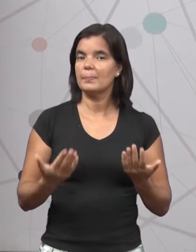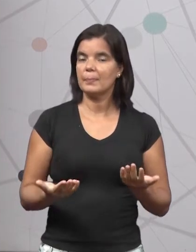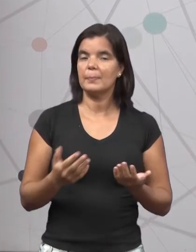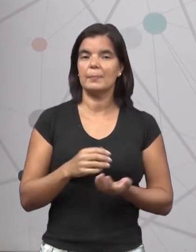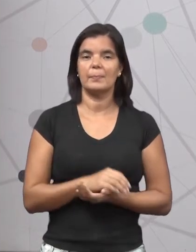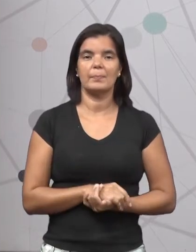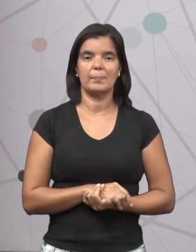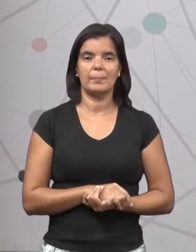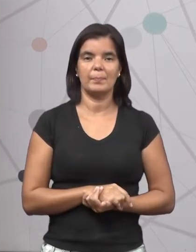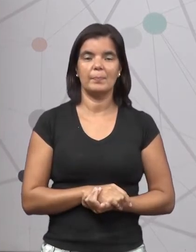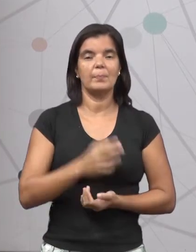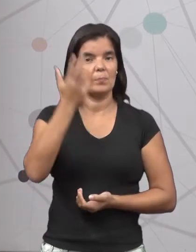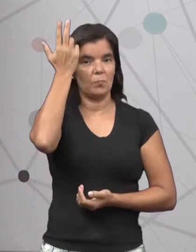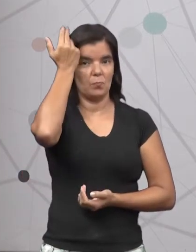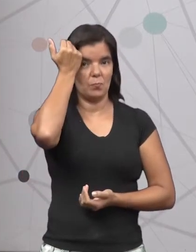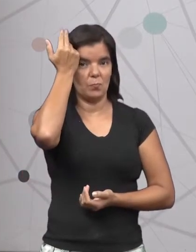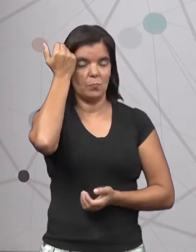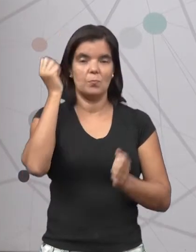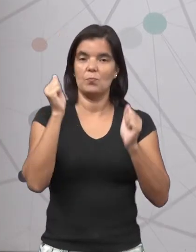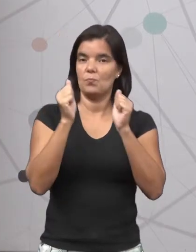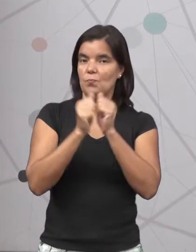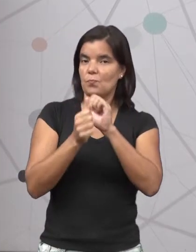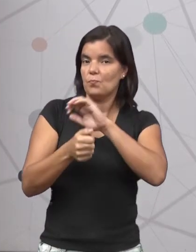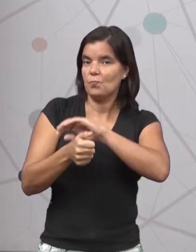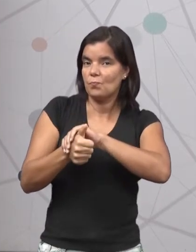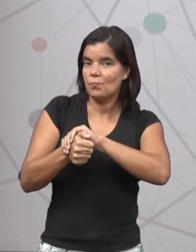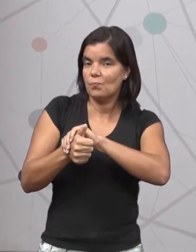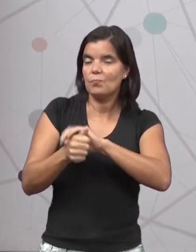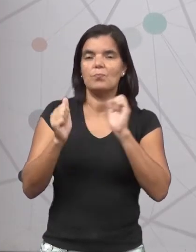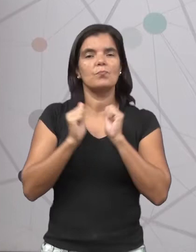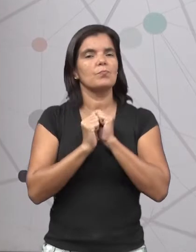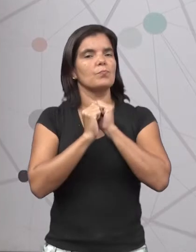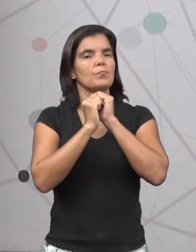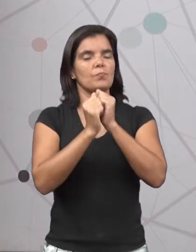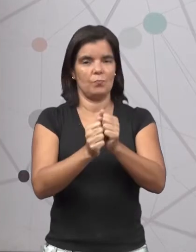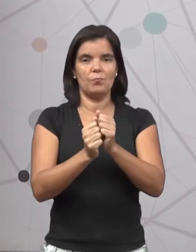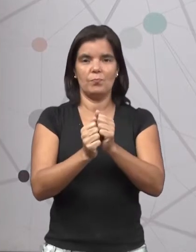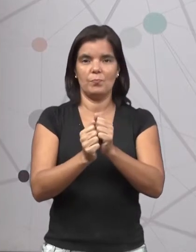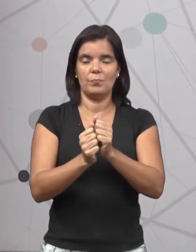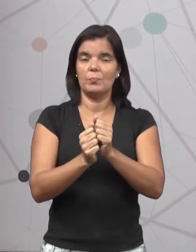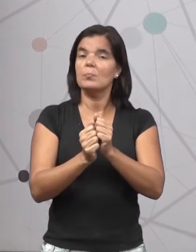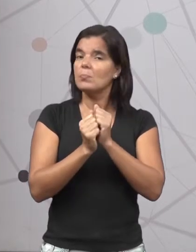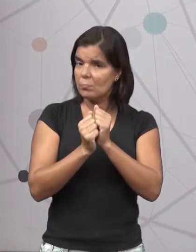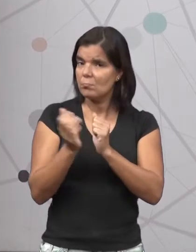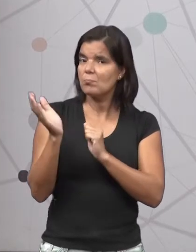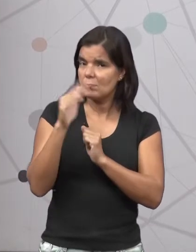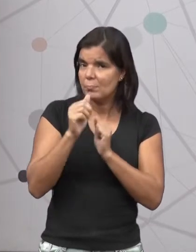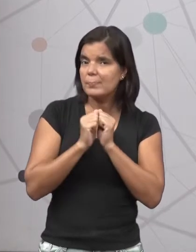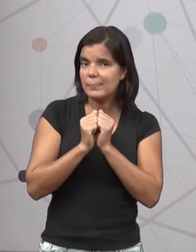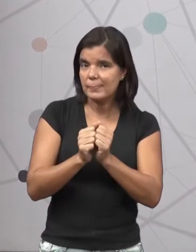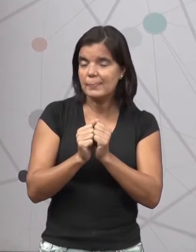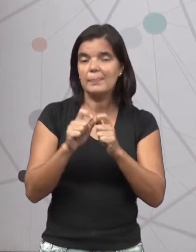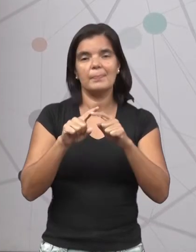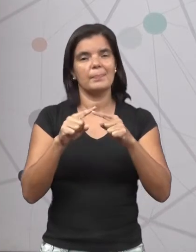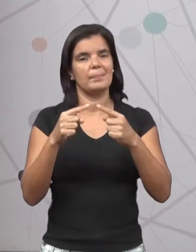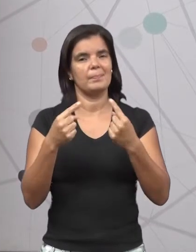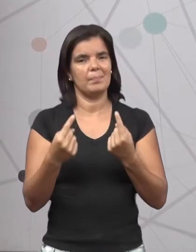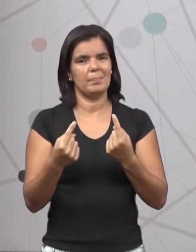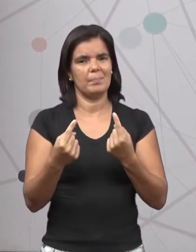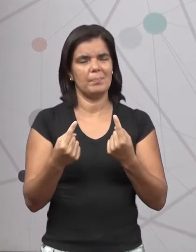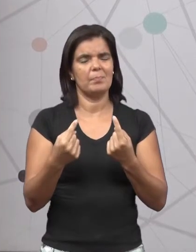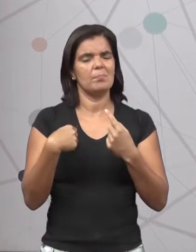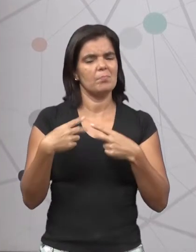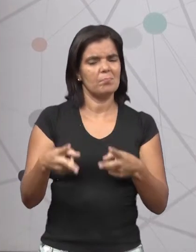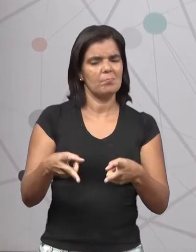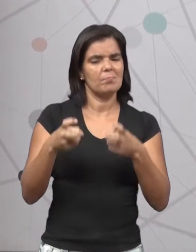Então, a lebre e a tartaruga decidiram que iam juntas. Vamos juntas? Mas